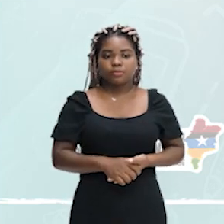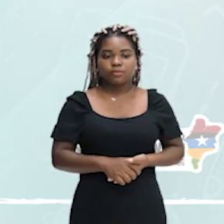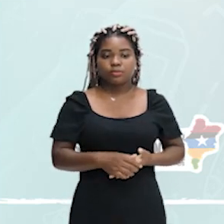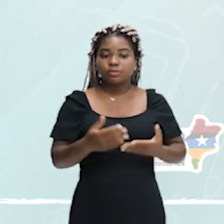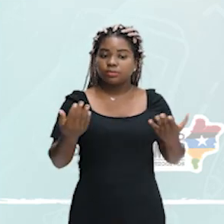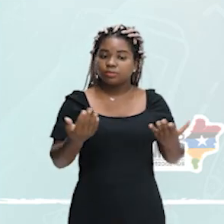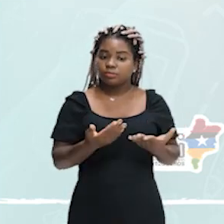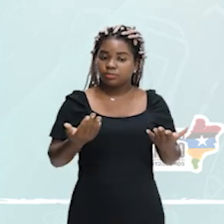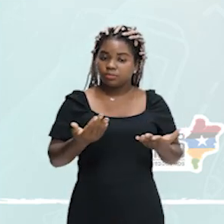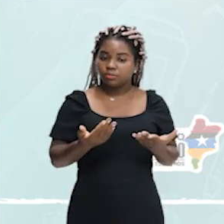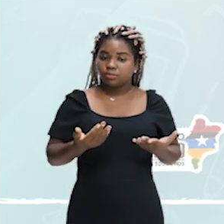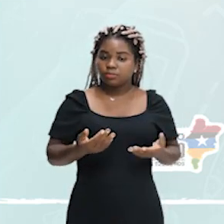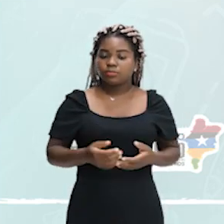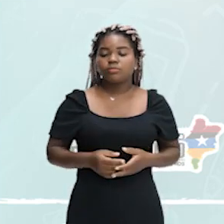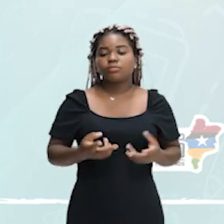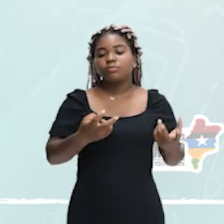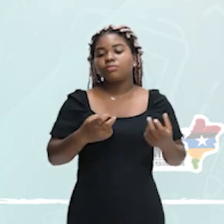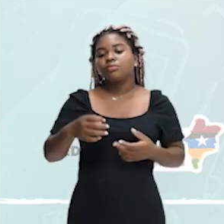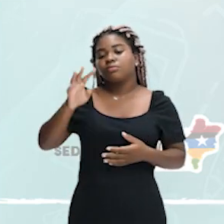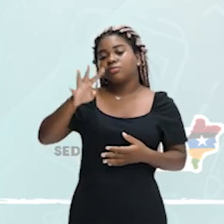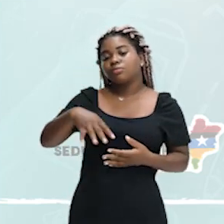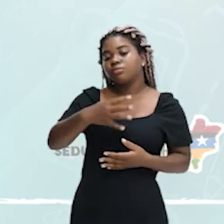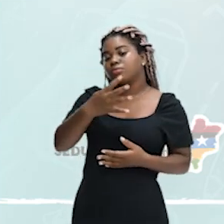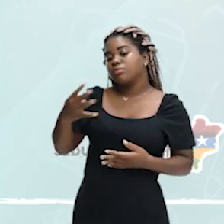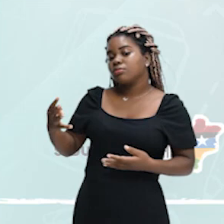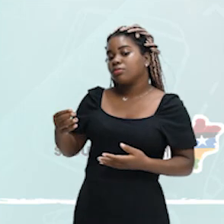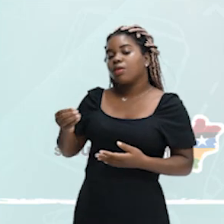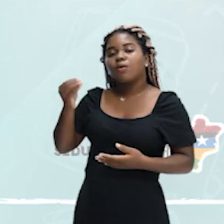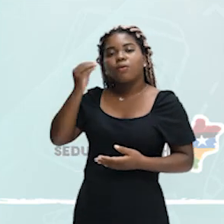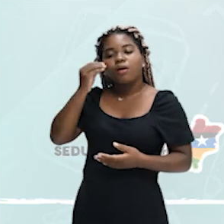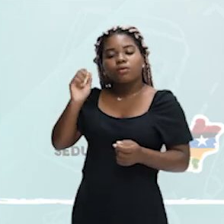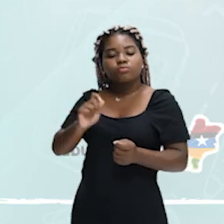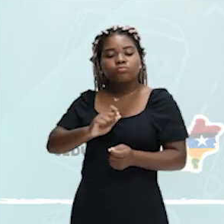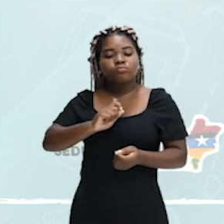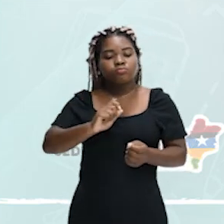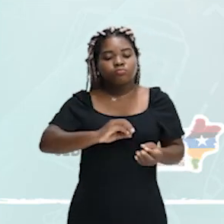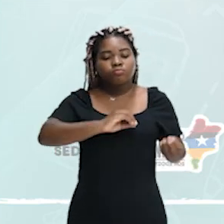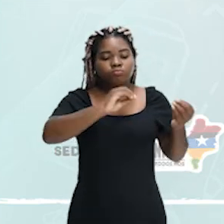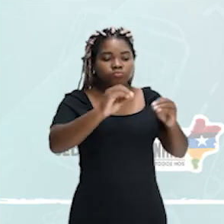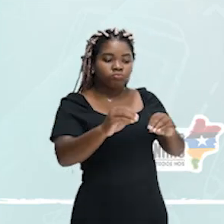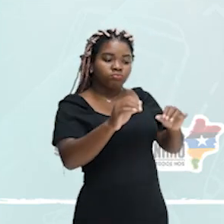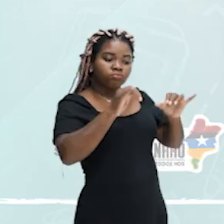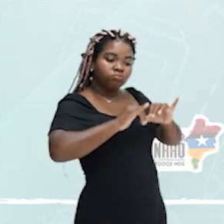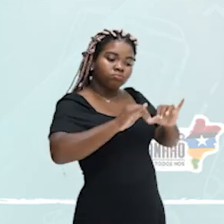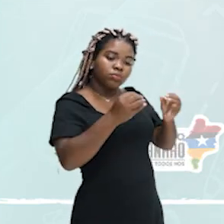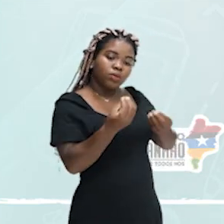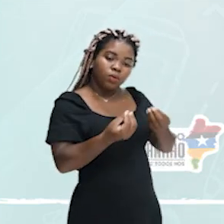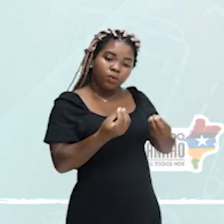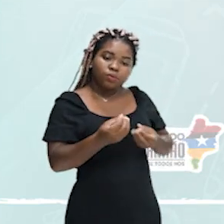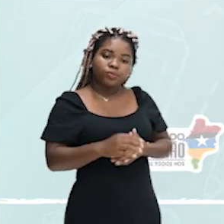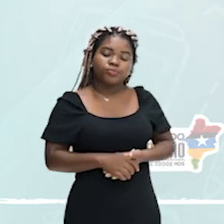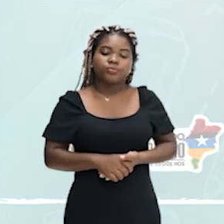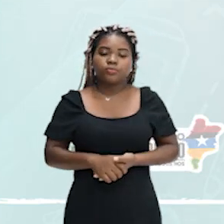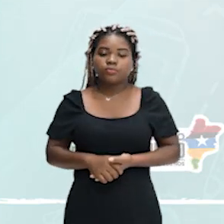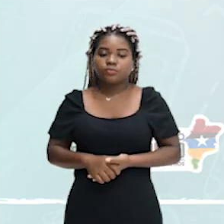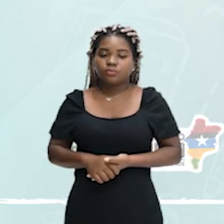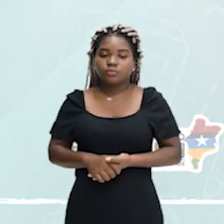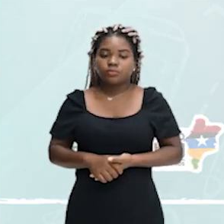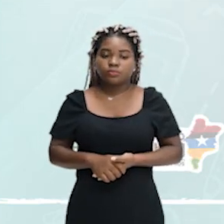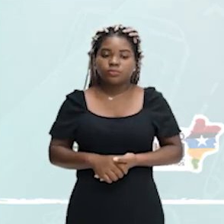agora? Agora eu vou olhar para esses dados da tabela e vou tentar reescrever essas informações. Como? Acompanha comigo,